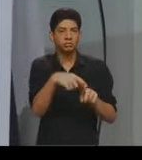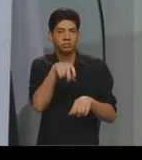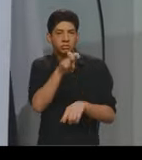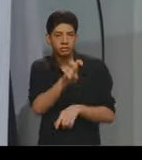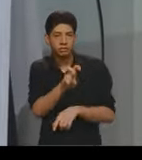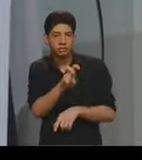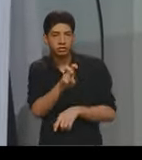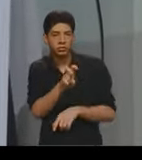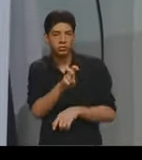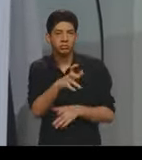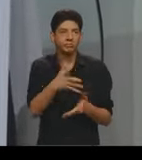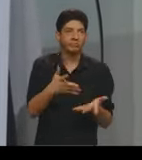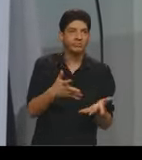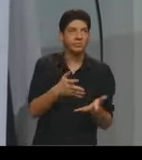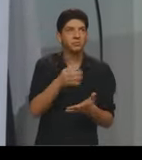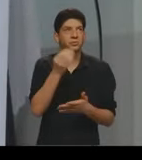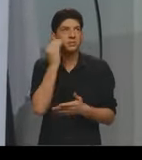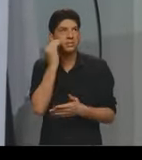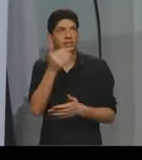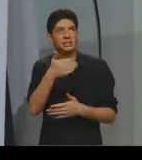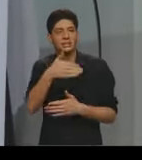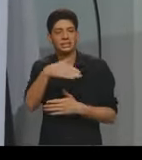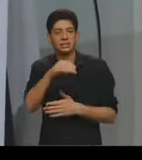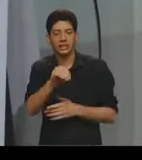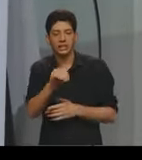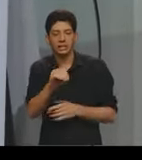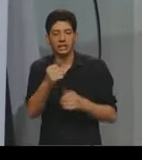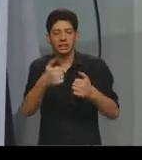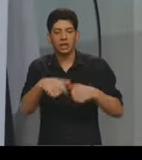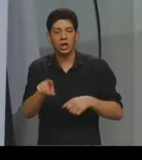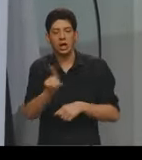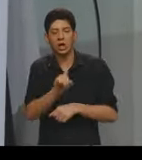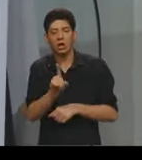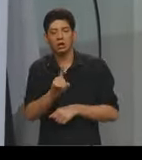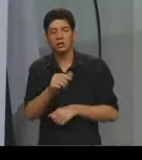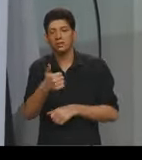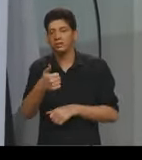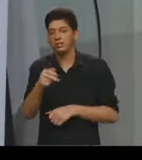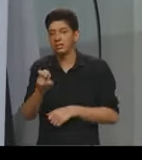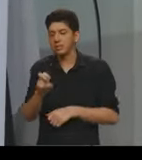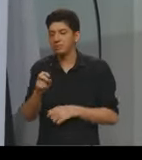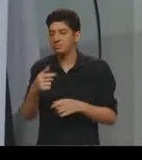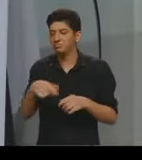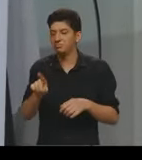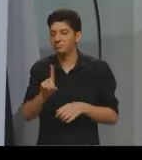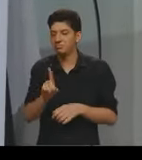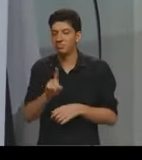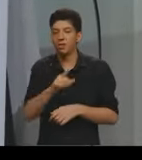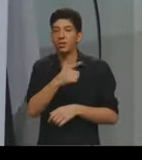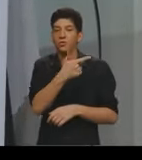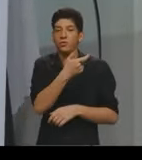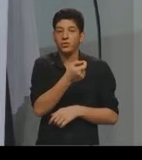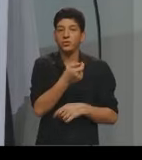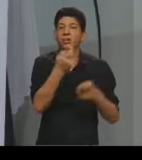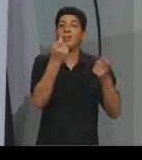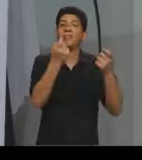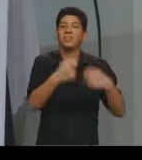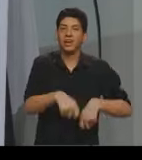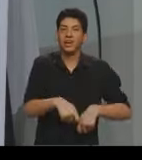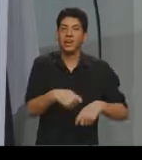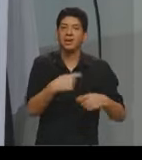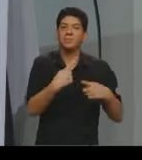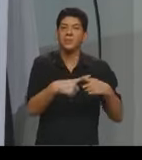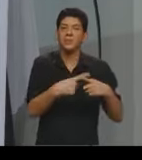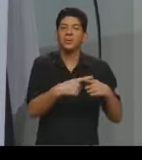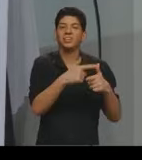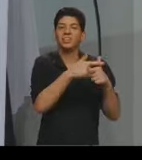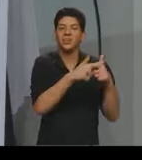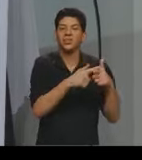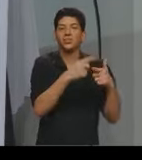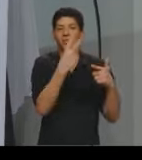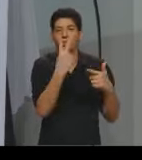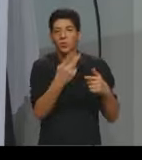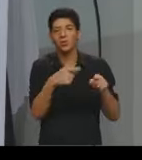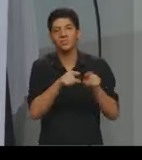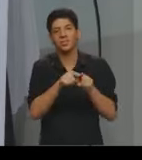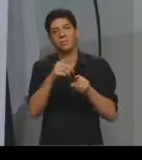Então, o 10 também não dá. 15 também não dá. O 20, no caso, dá para dividir por 2 e 4.